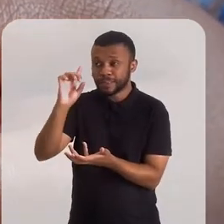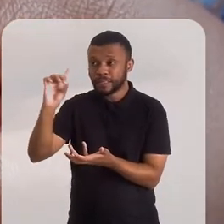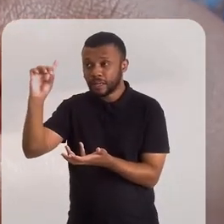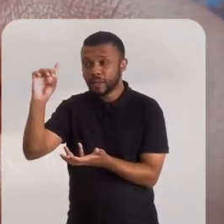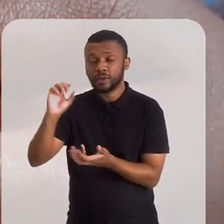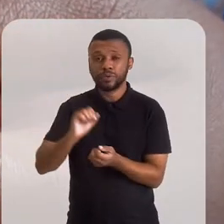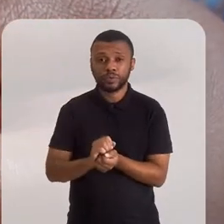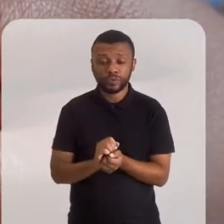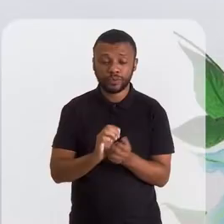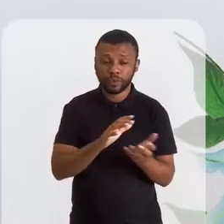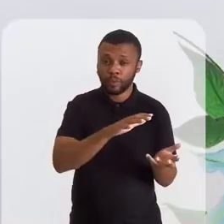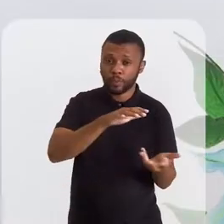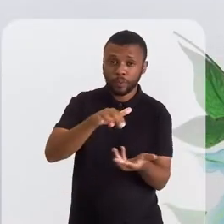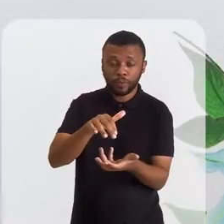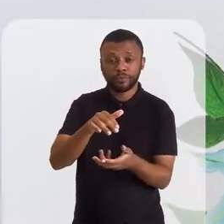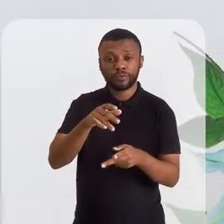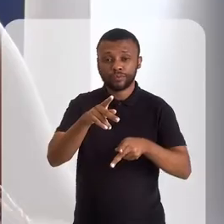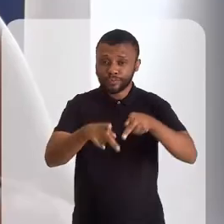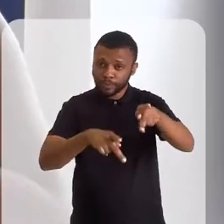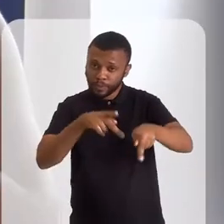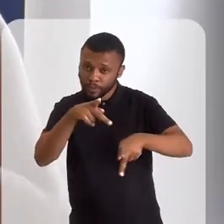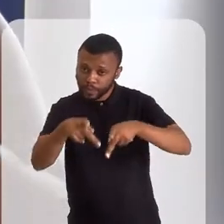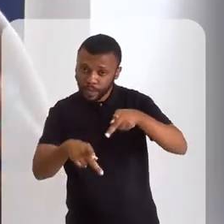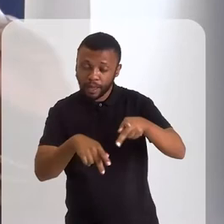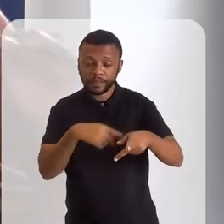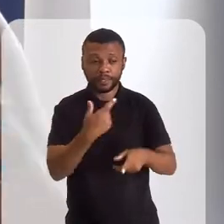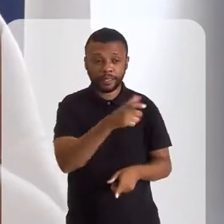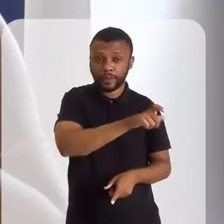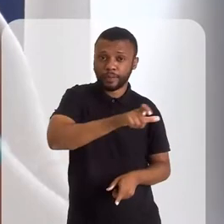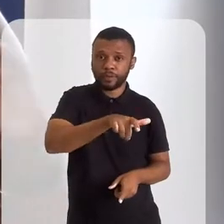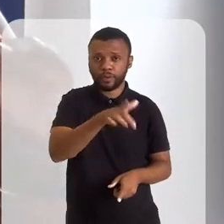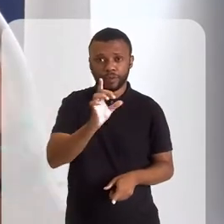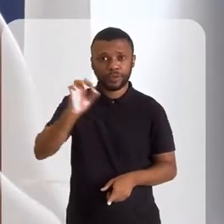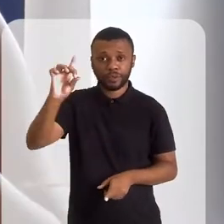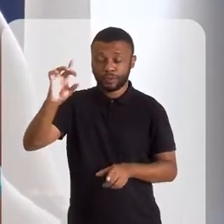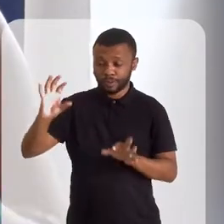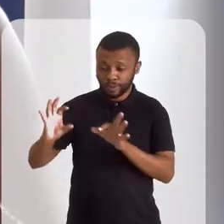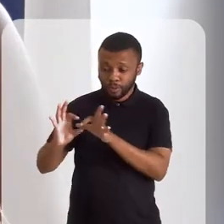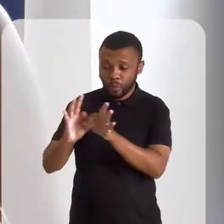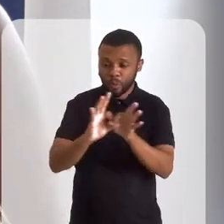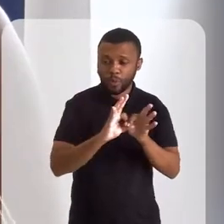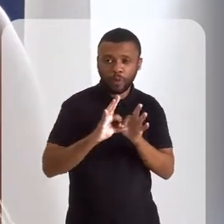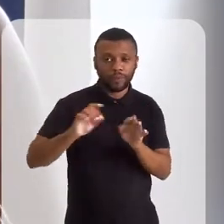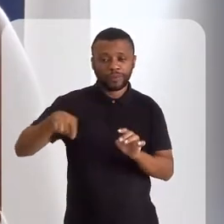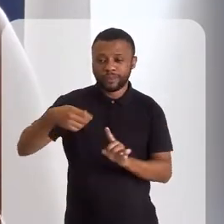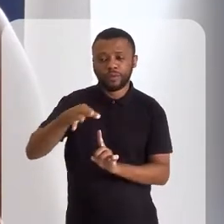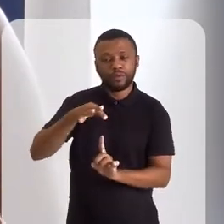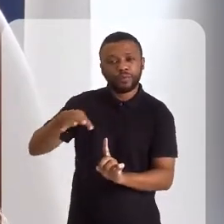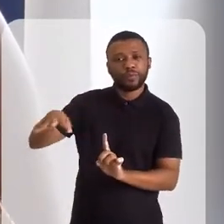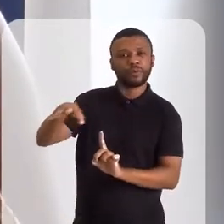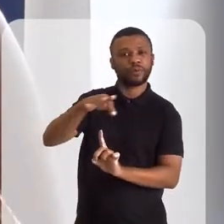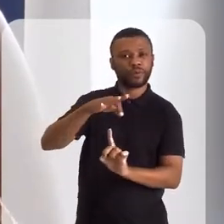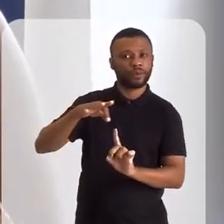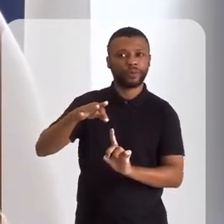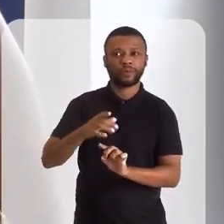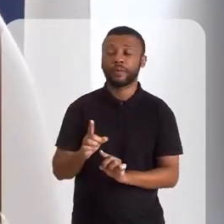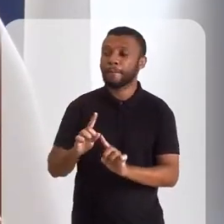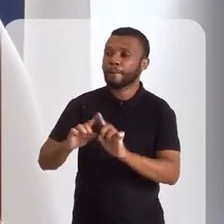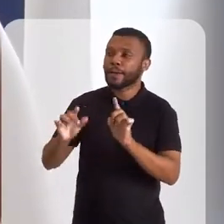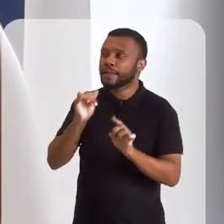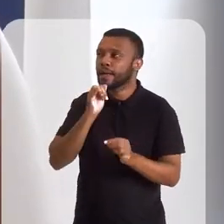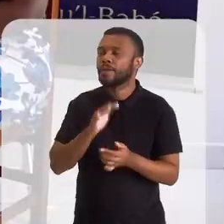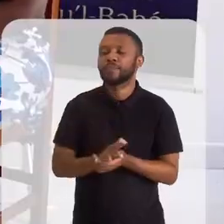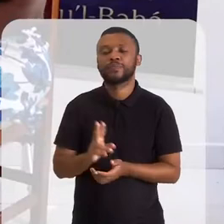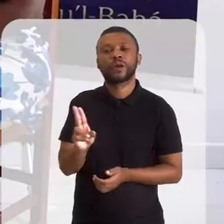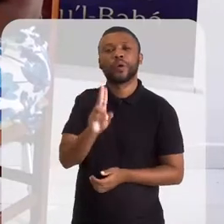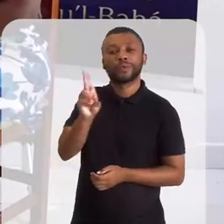mundos de Deus, o mundo da humanidade, o mundo dos manifestantes de Deus e aquele que nos une, que é o Espírito Santo.